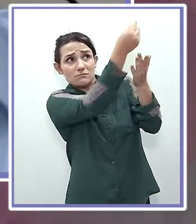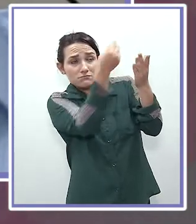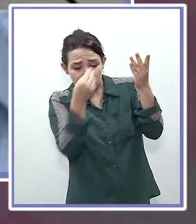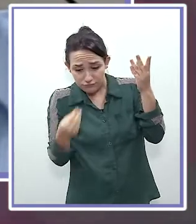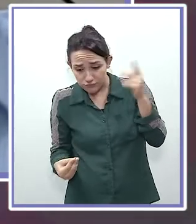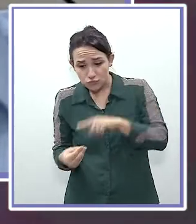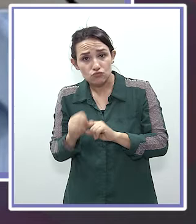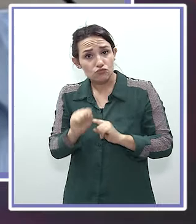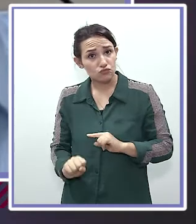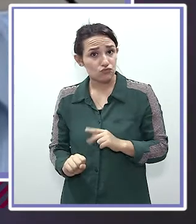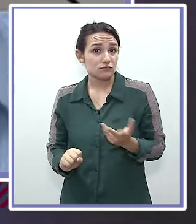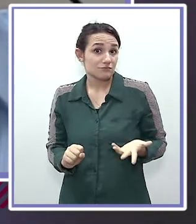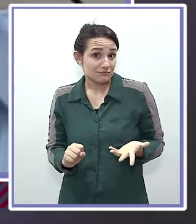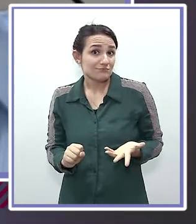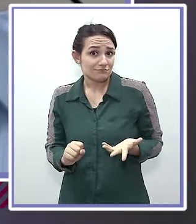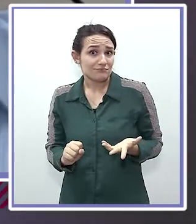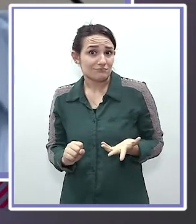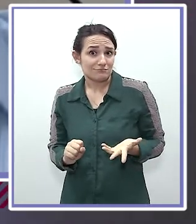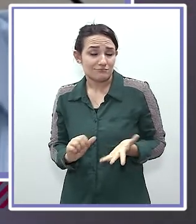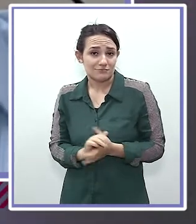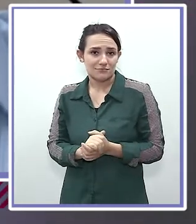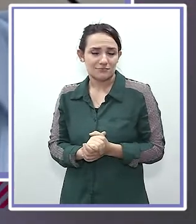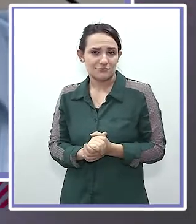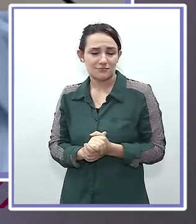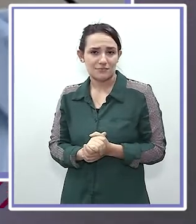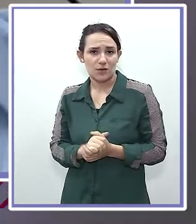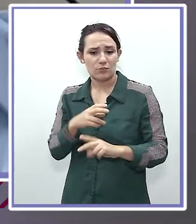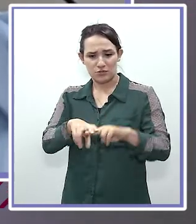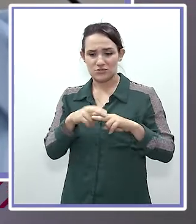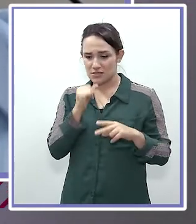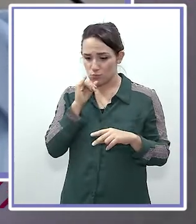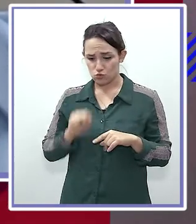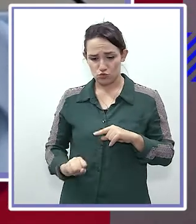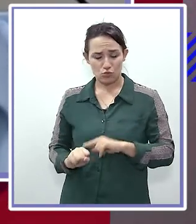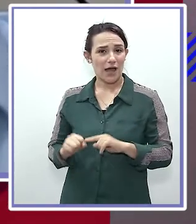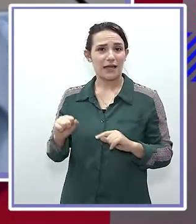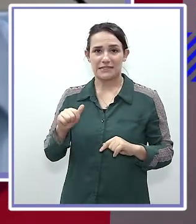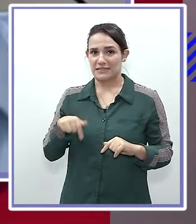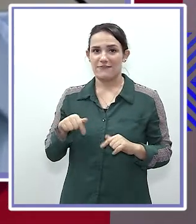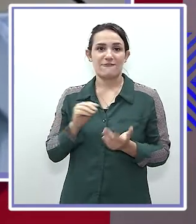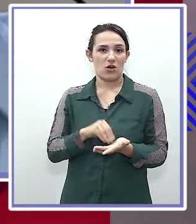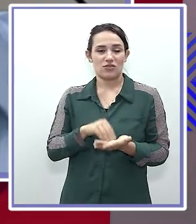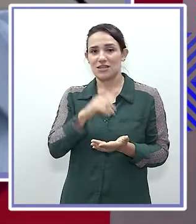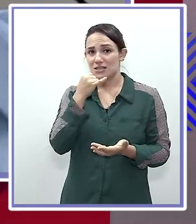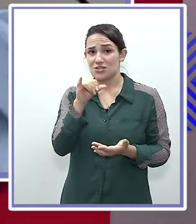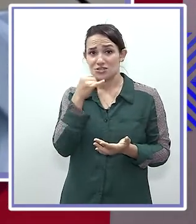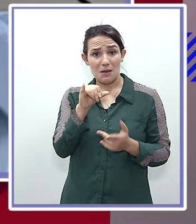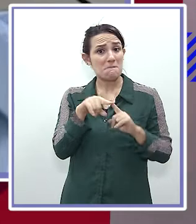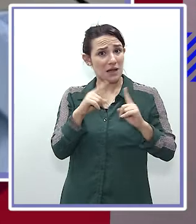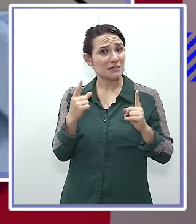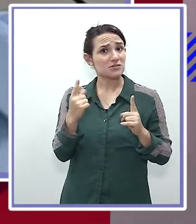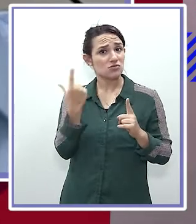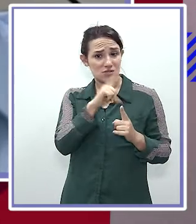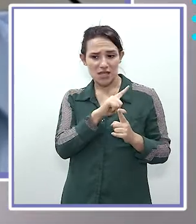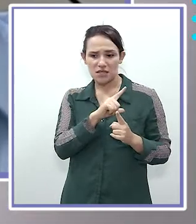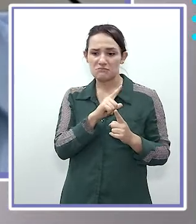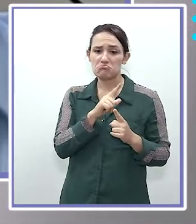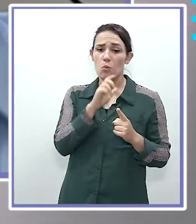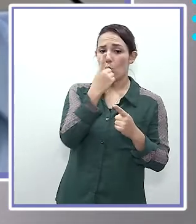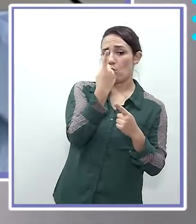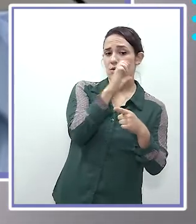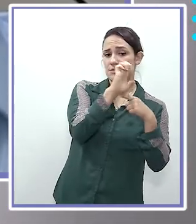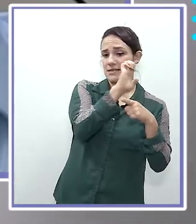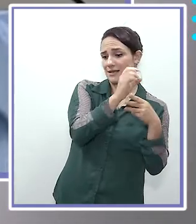Sul, agora, nesse instante, ele não está gerando energia suficiente para a sua carga. Então, é muito interessante esse sistema, a dinâmica dele,